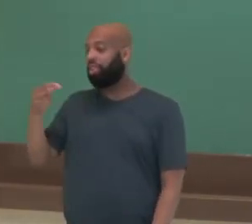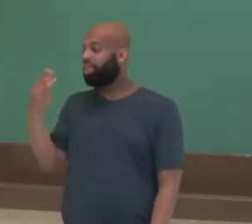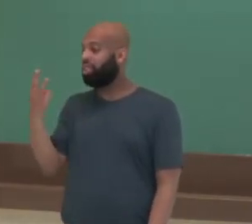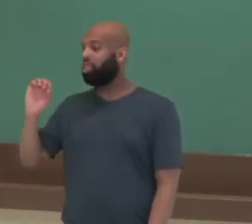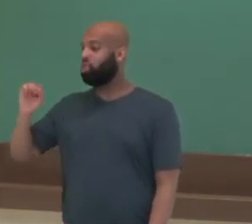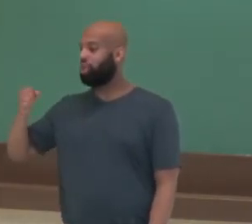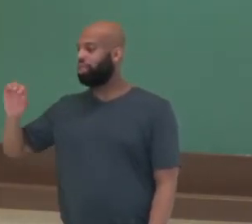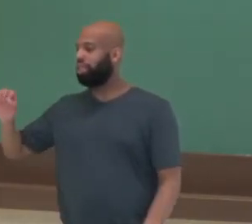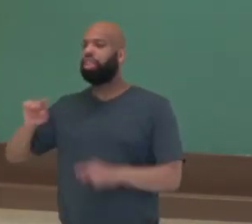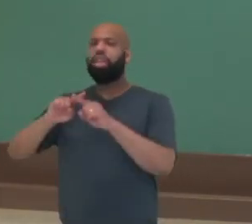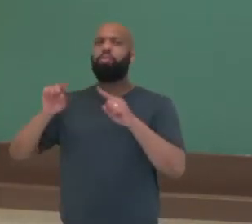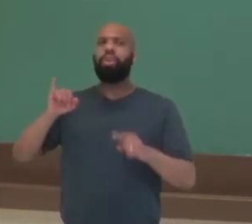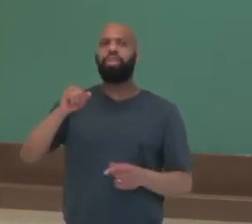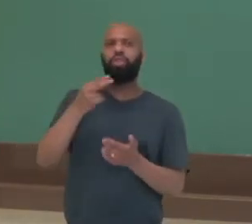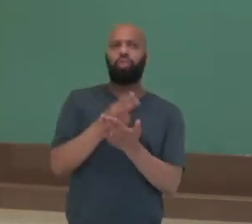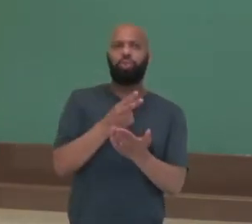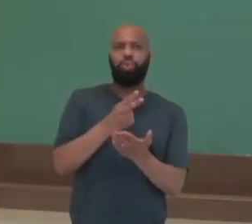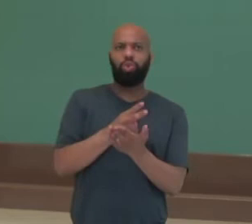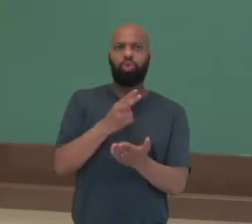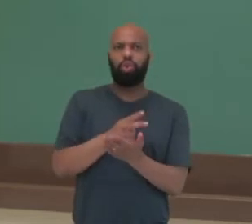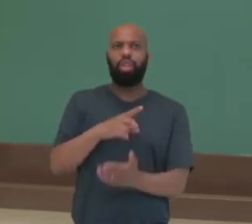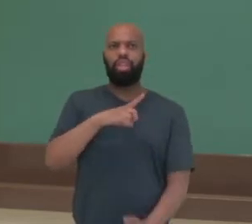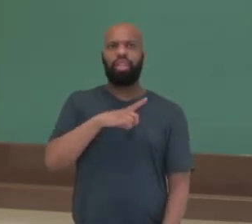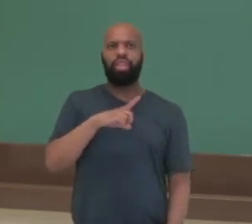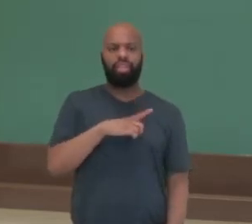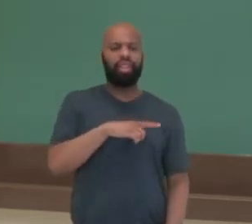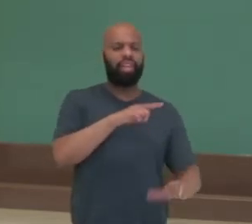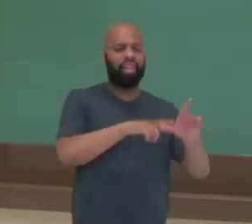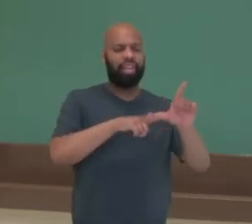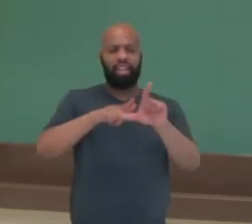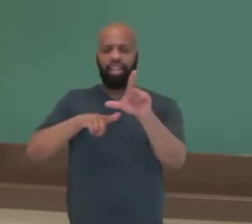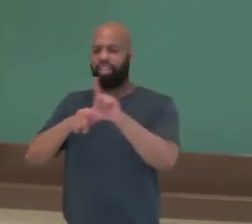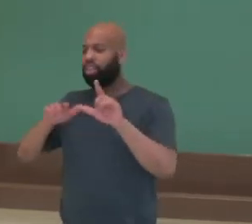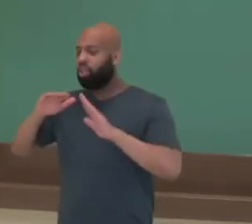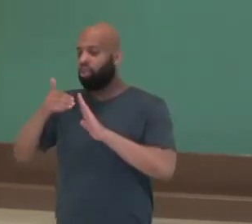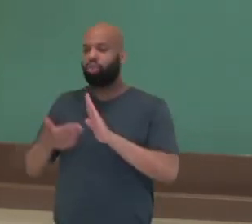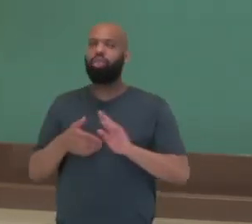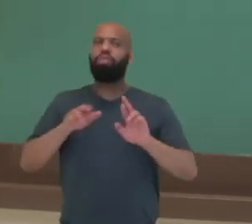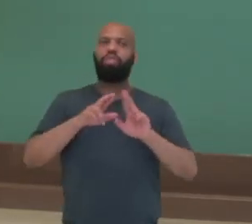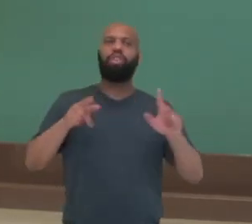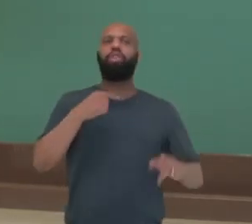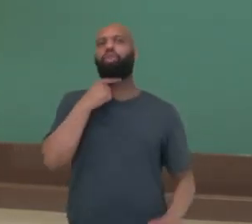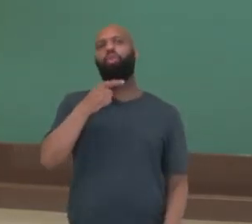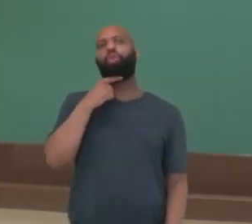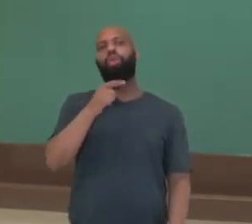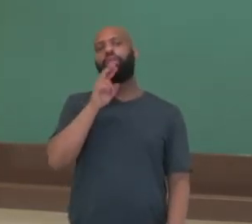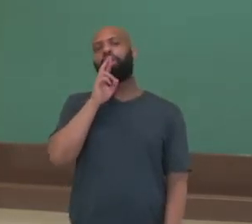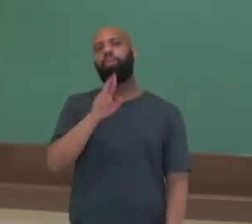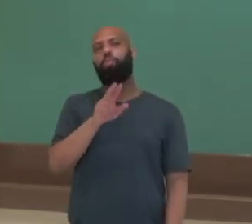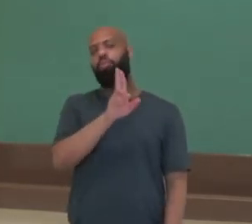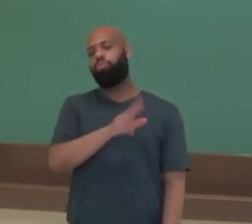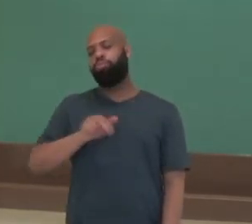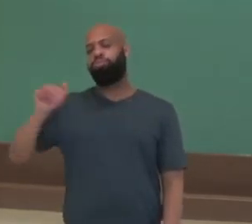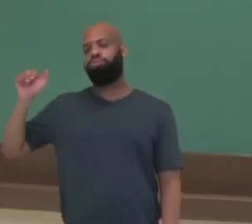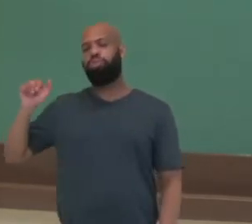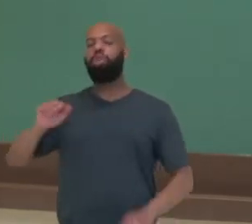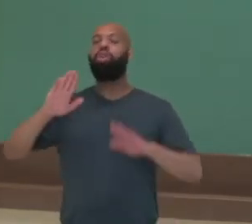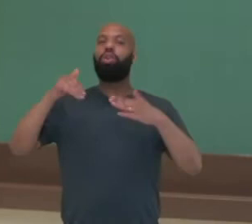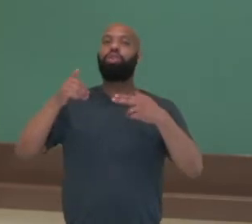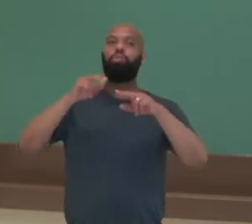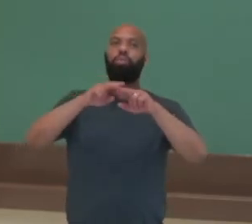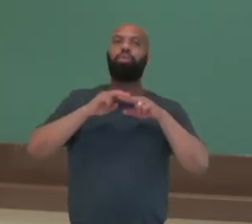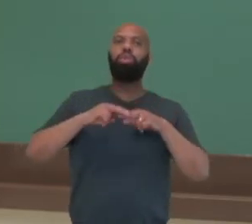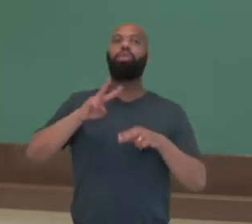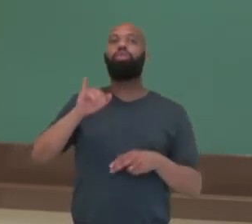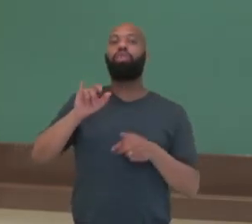se a gente continuar com três letrinhas diferentes, a gente não vai achar esse resultado nunca. Então, por isso que a